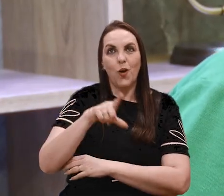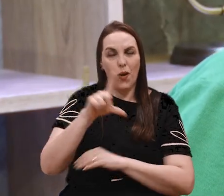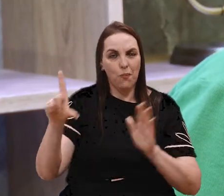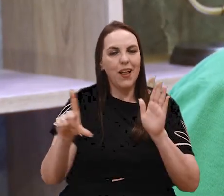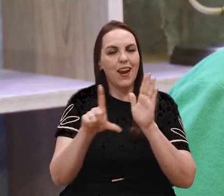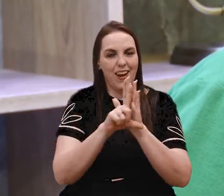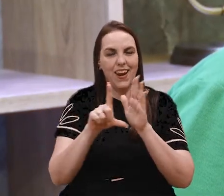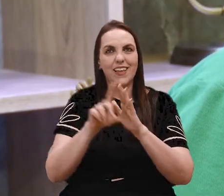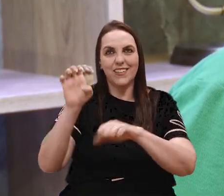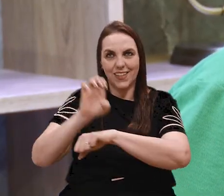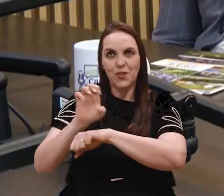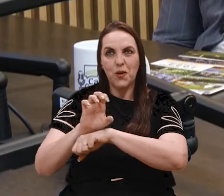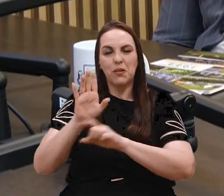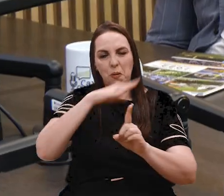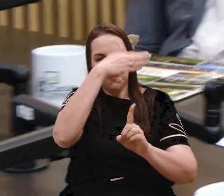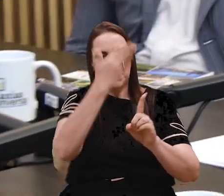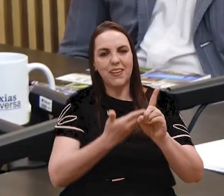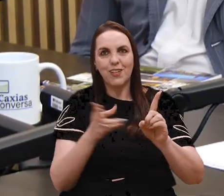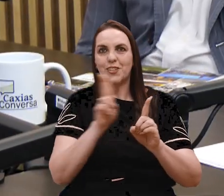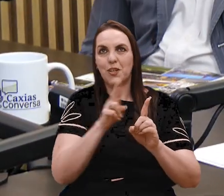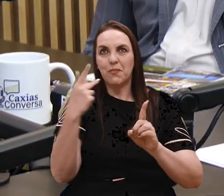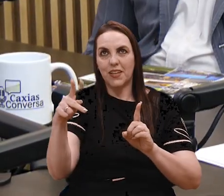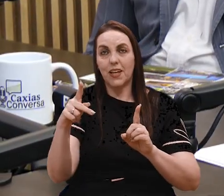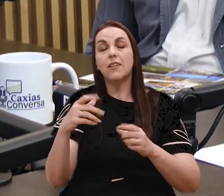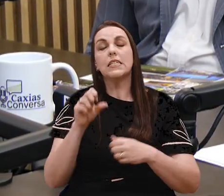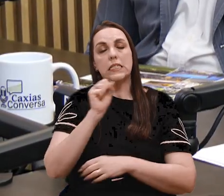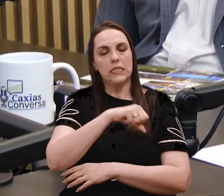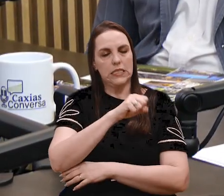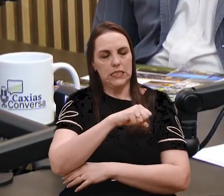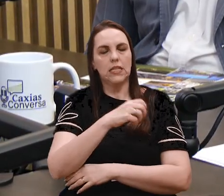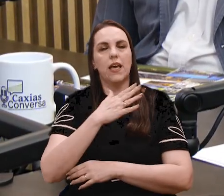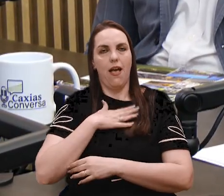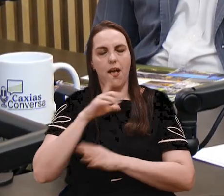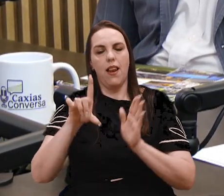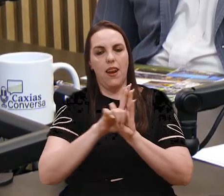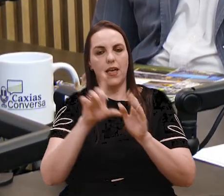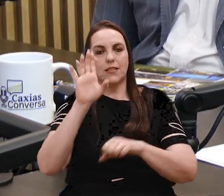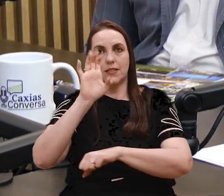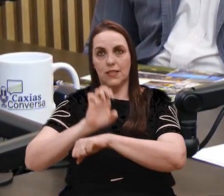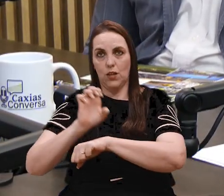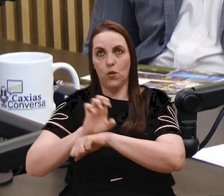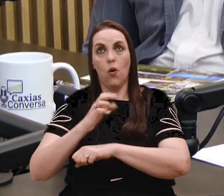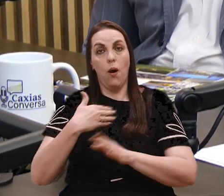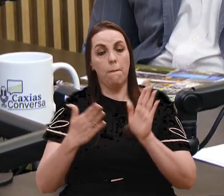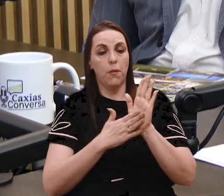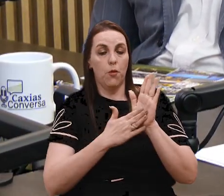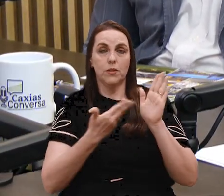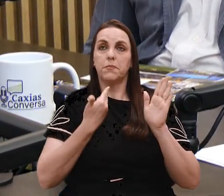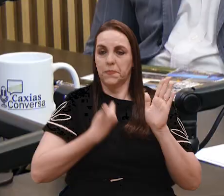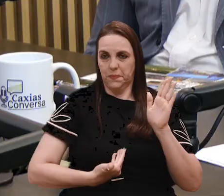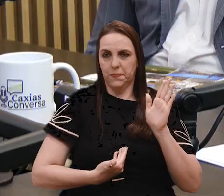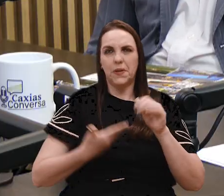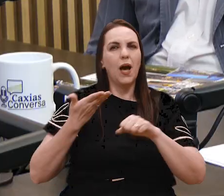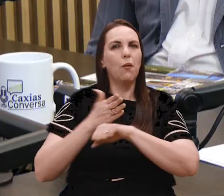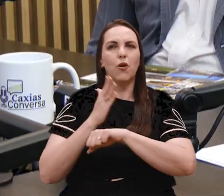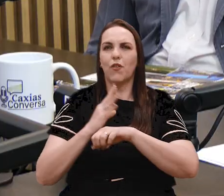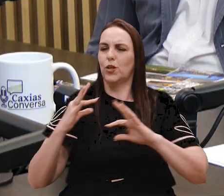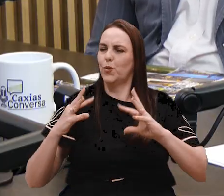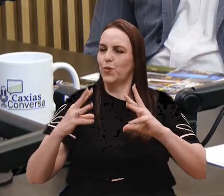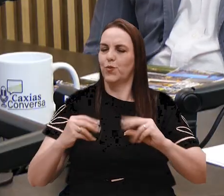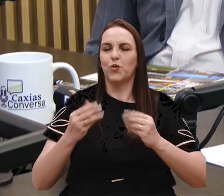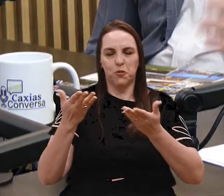uma lei estadual que foi proposta por mim e foi aprovada por unanimidade. Eu tenho muito orgulho de